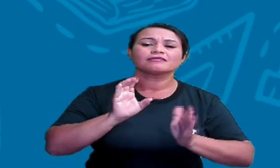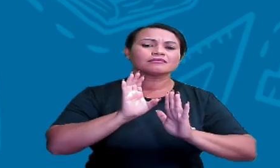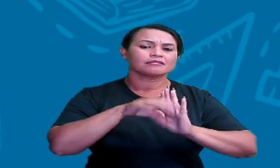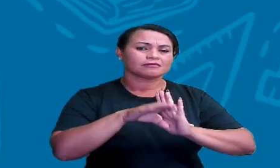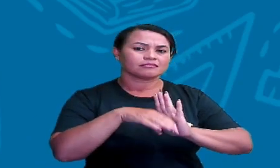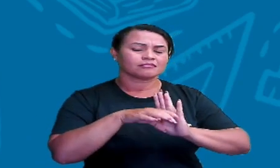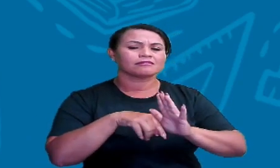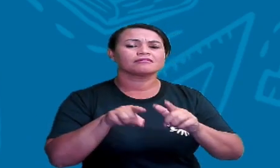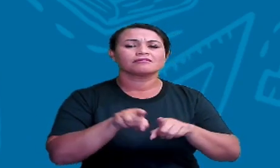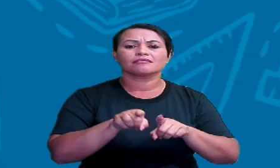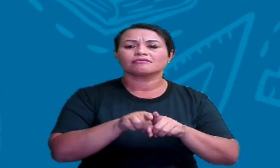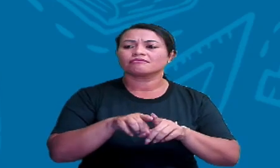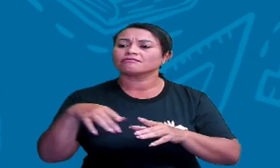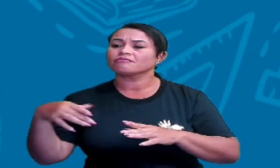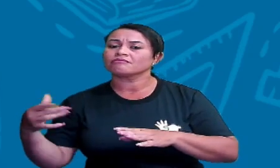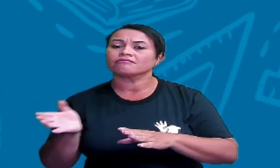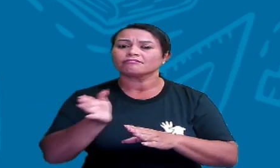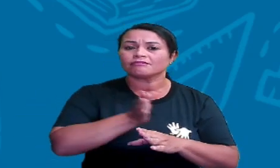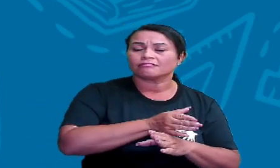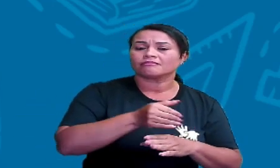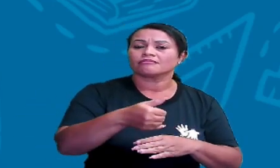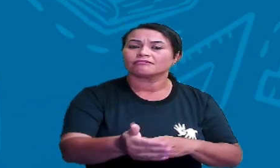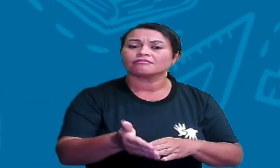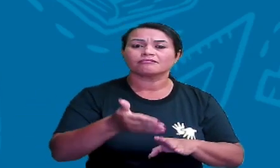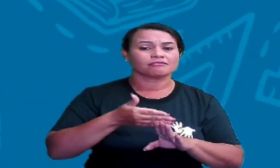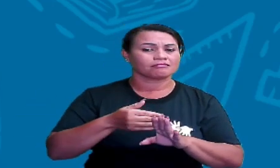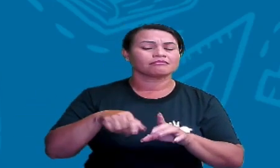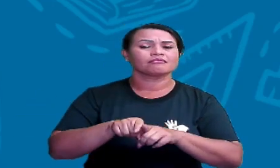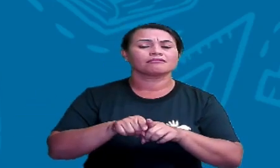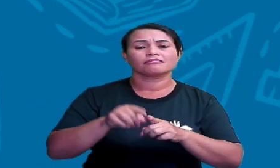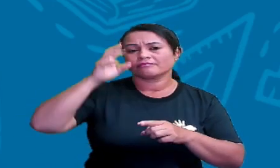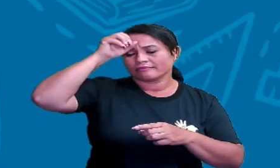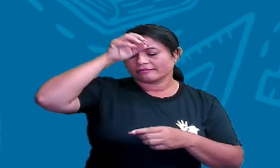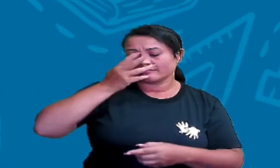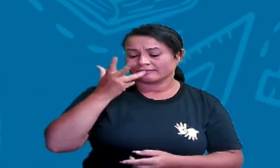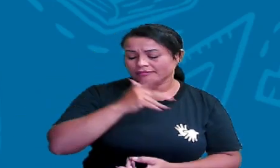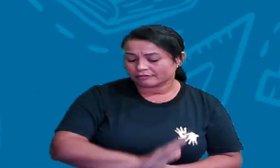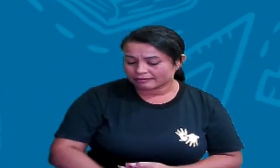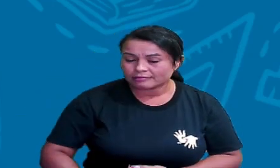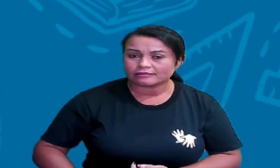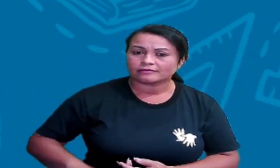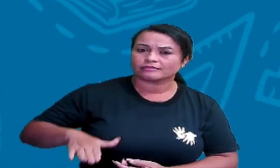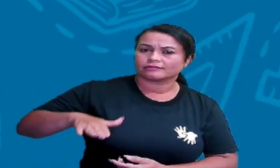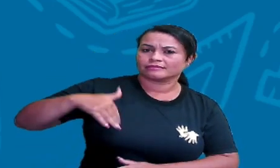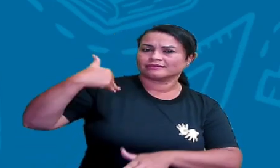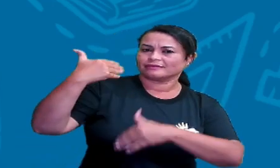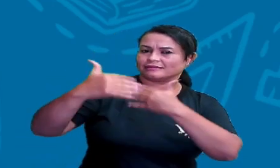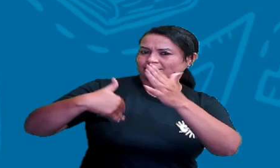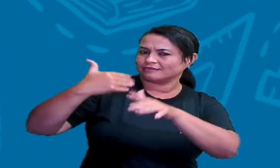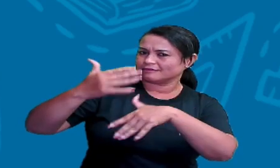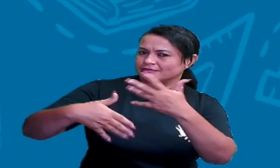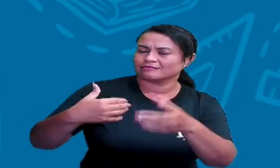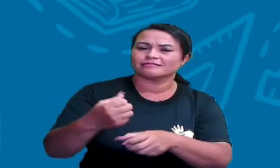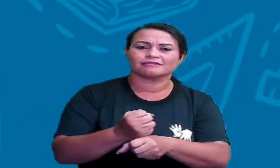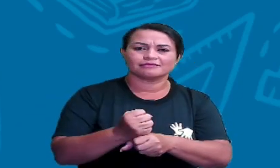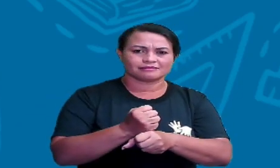de lateralidade, vamos chamar assim, que a gente aprende quando é pequeno e vai desenvolvendo com o passar